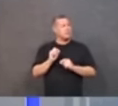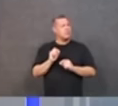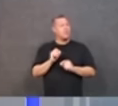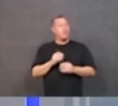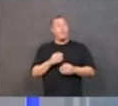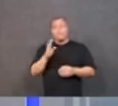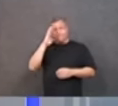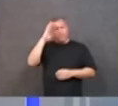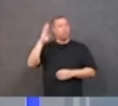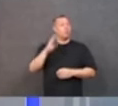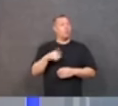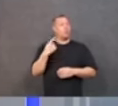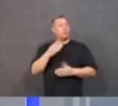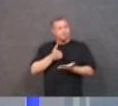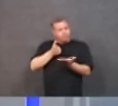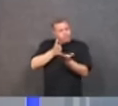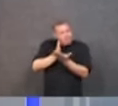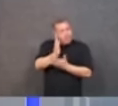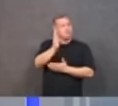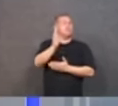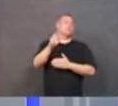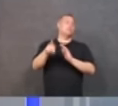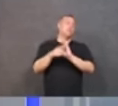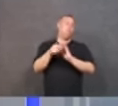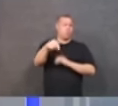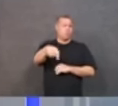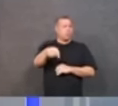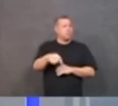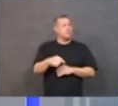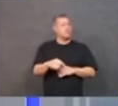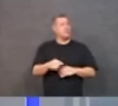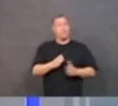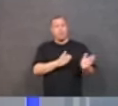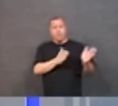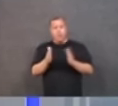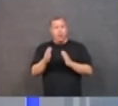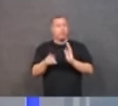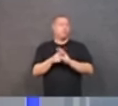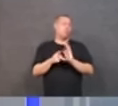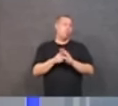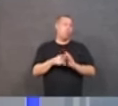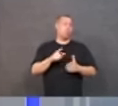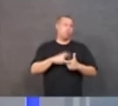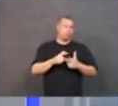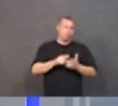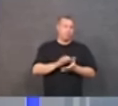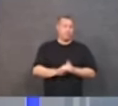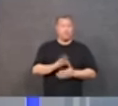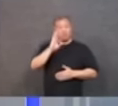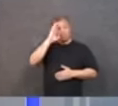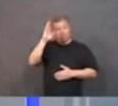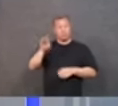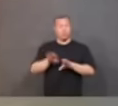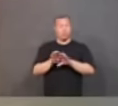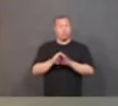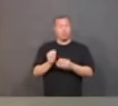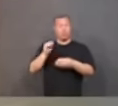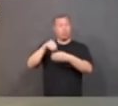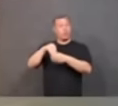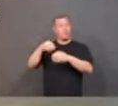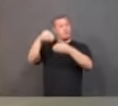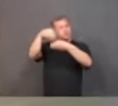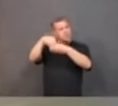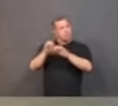período conturbado. Então, portanto, é fundamental que isso se encaixe no planejamento da instituição.